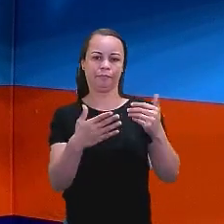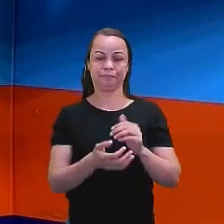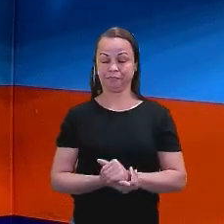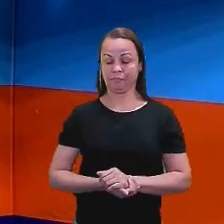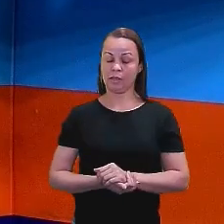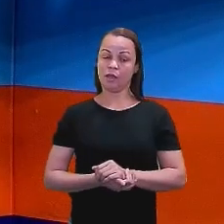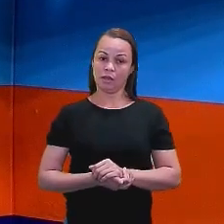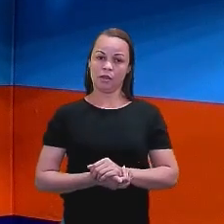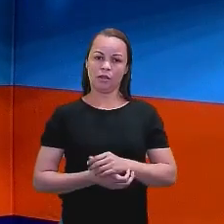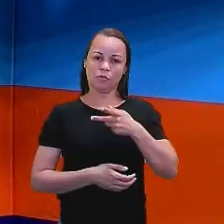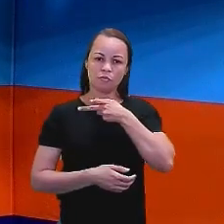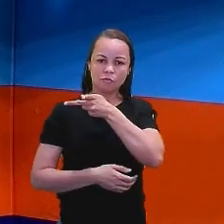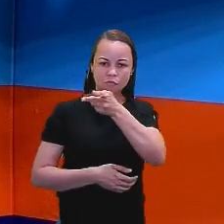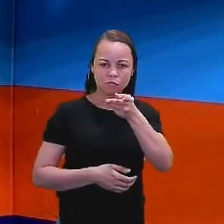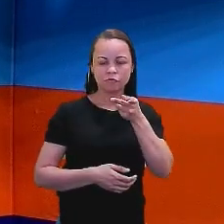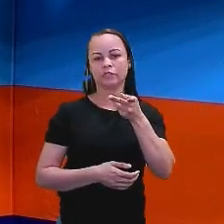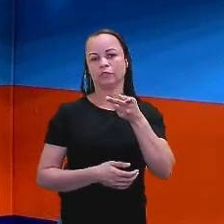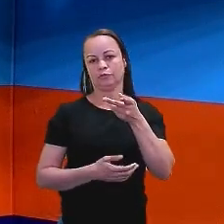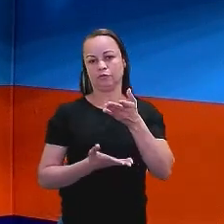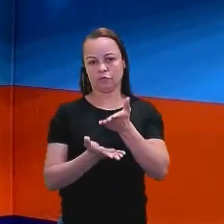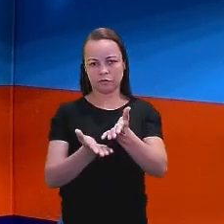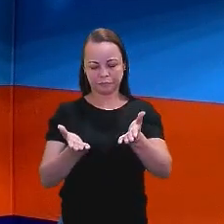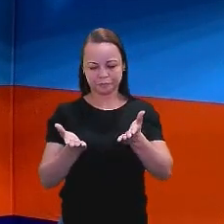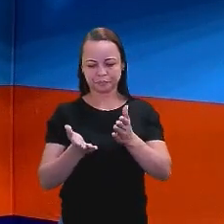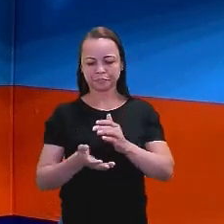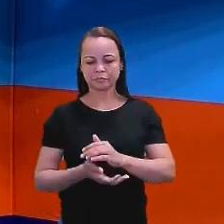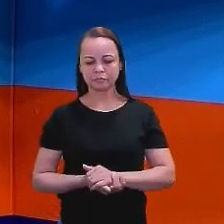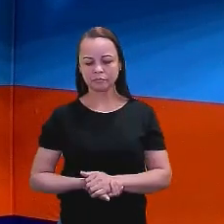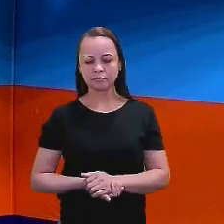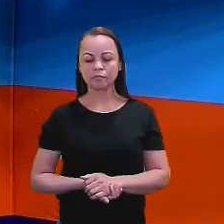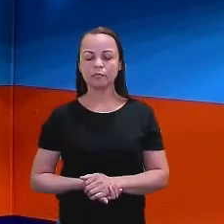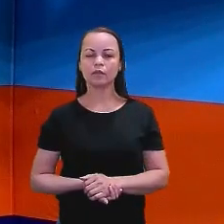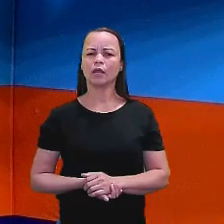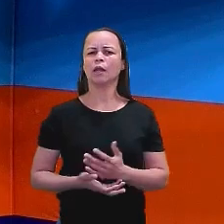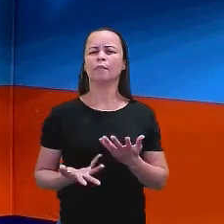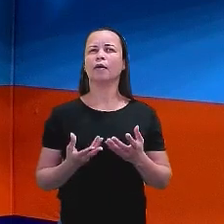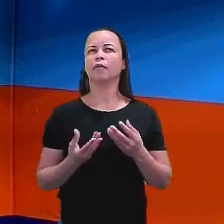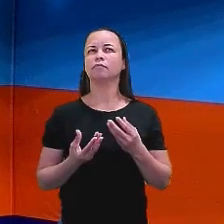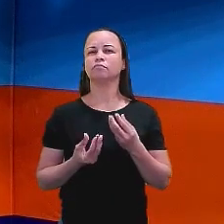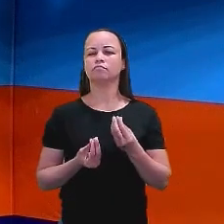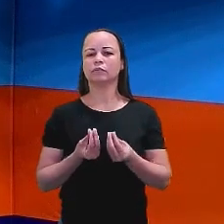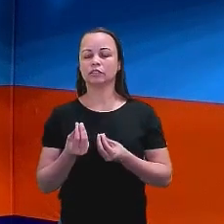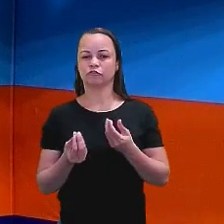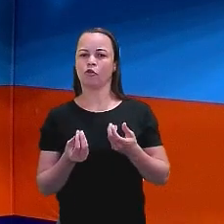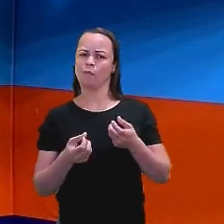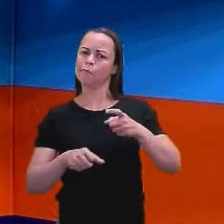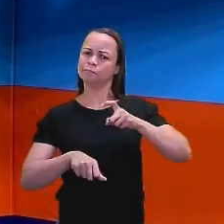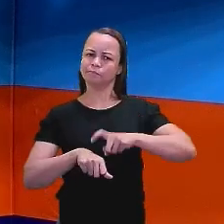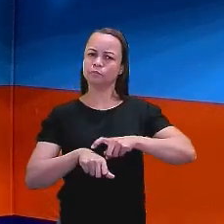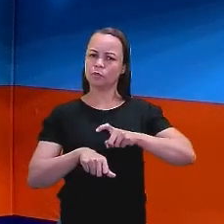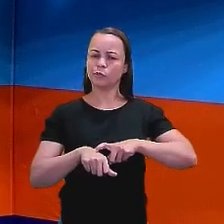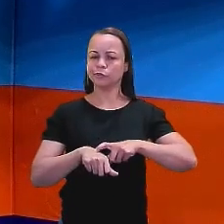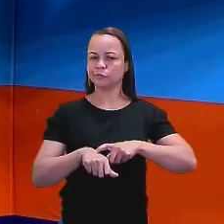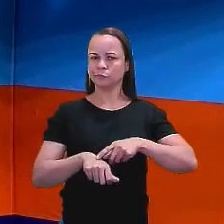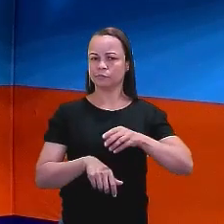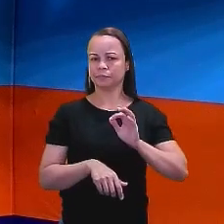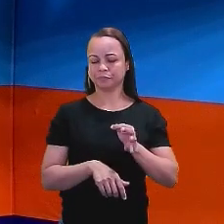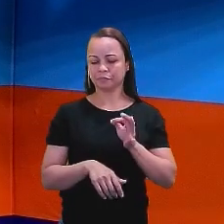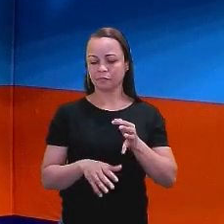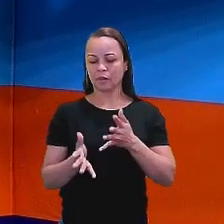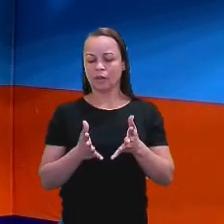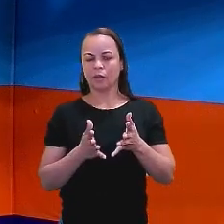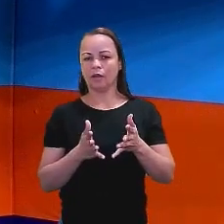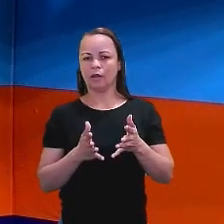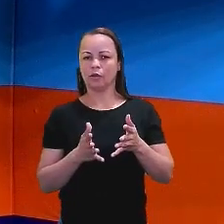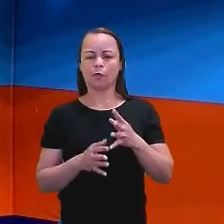convidar vocês para, mesmo que de forma pontual, conhecermos um